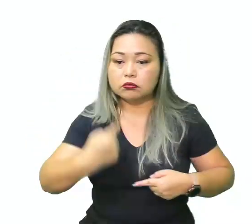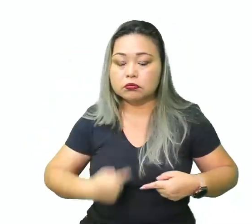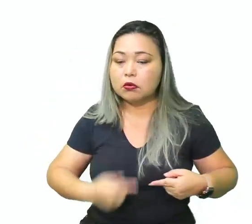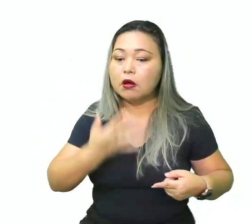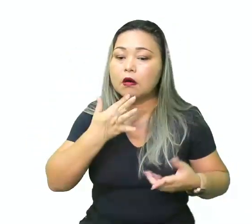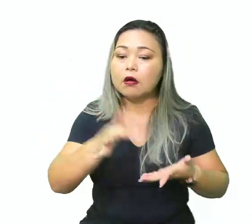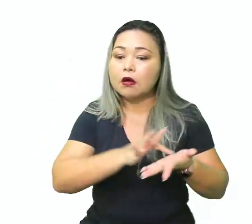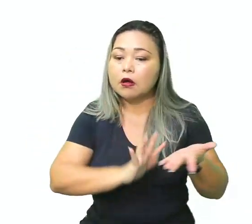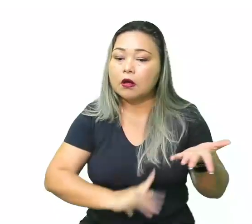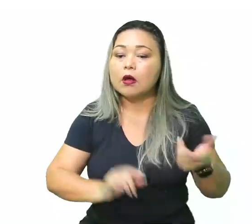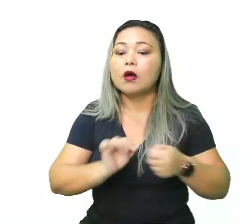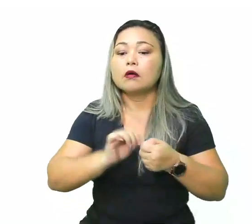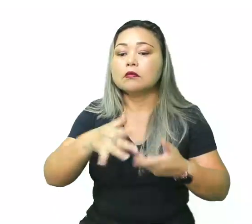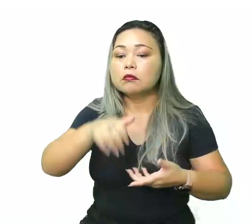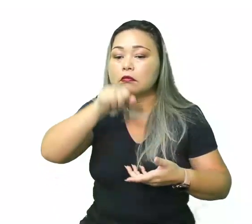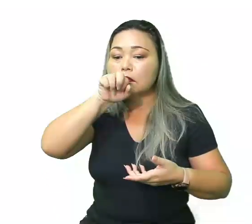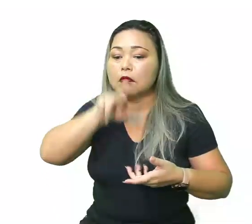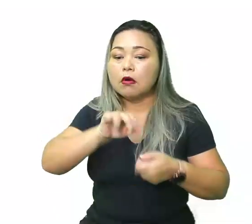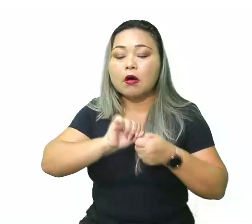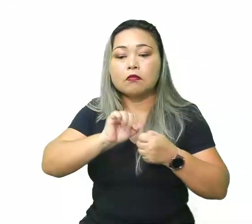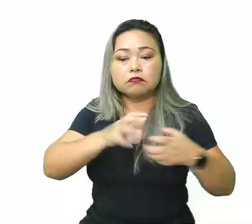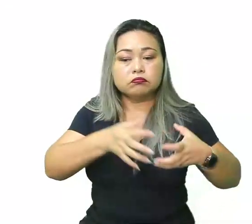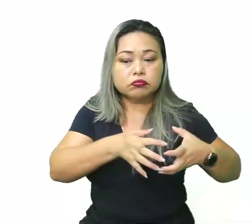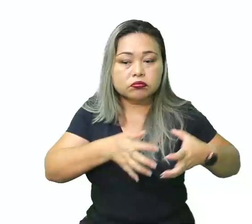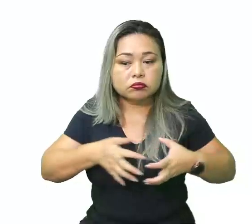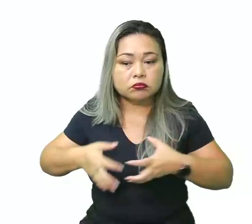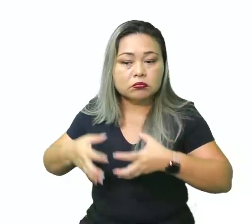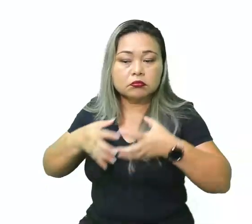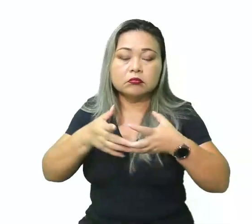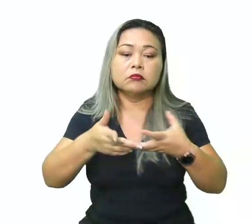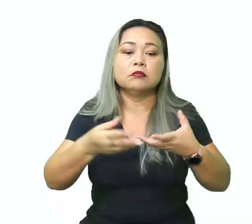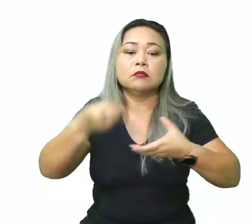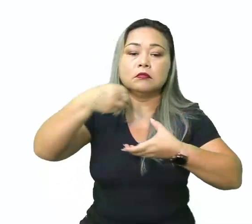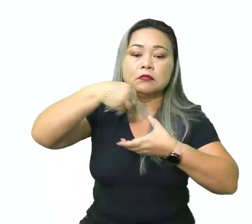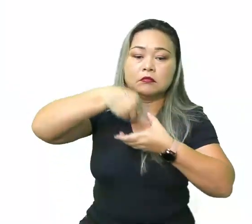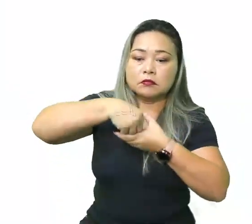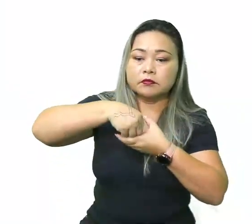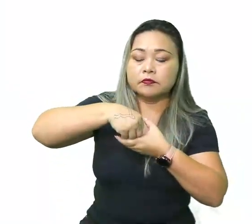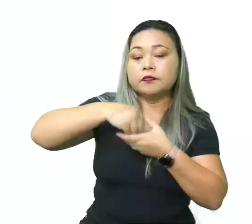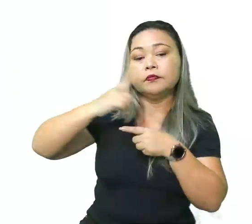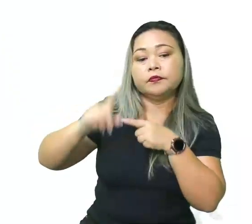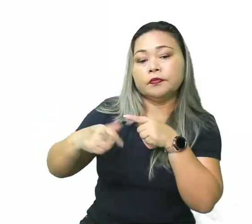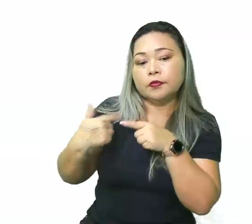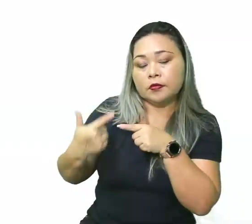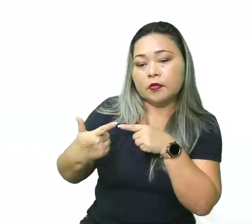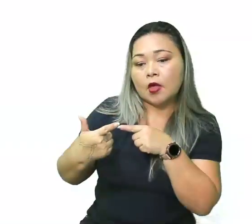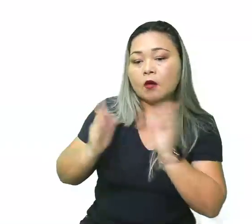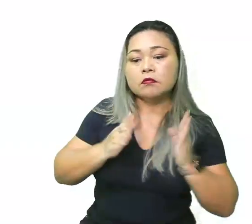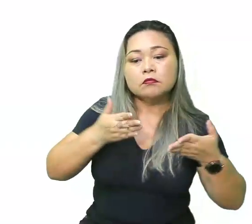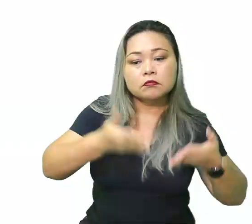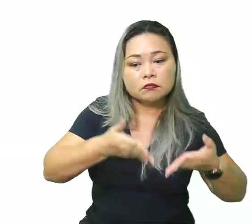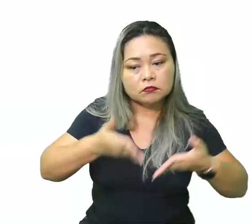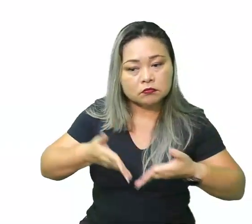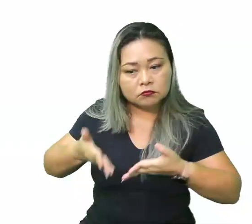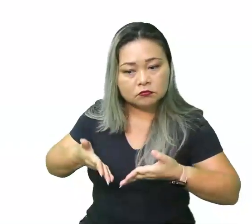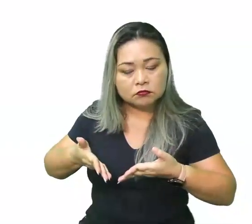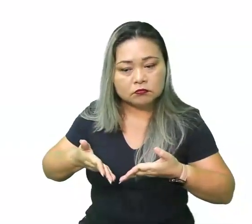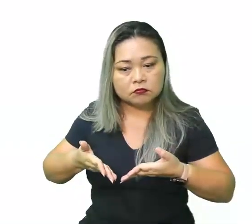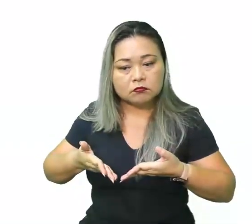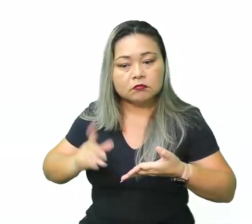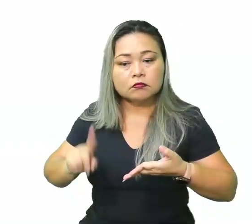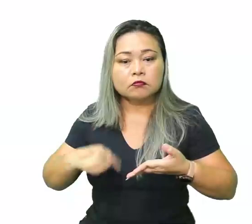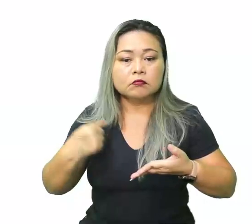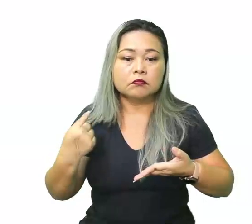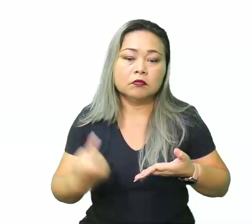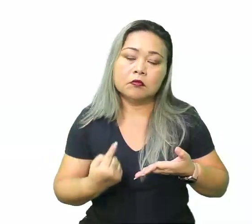circulatório, todos esses sistemas compondo aí essa estrutura, né, para dar funcionalidade ao que